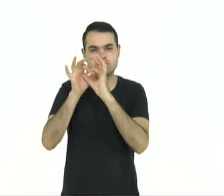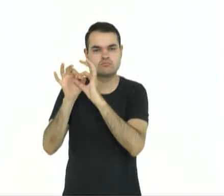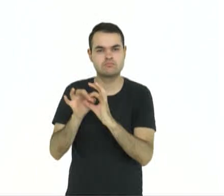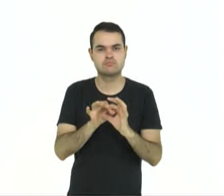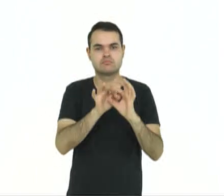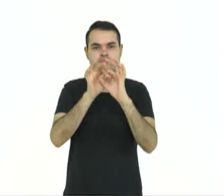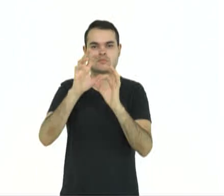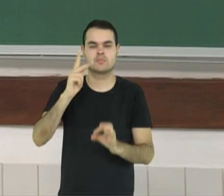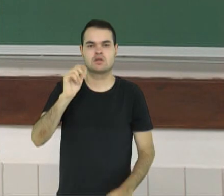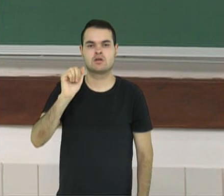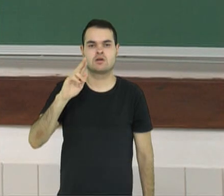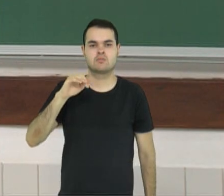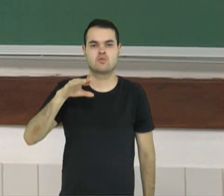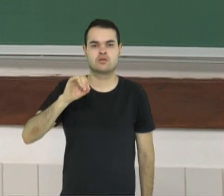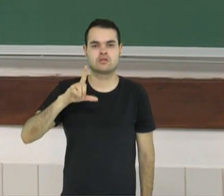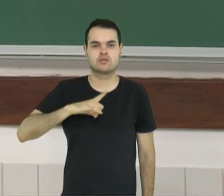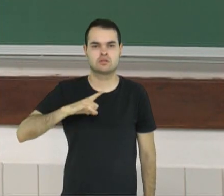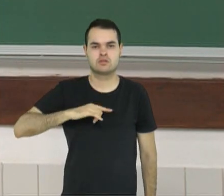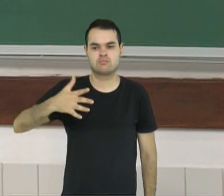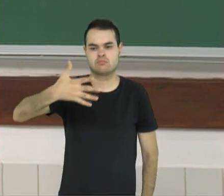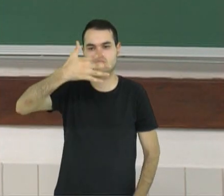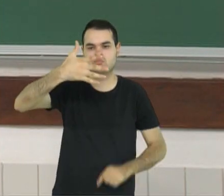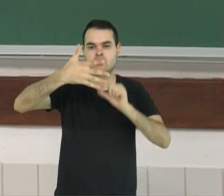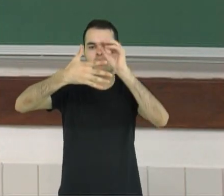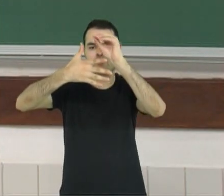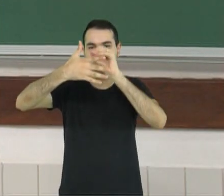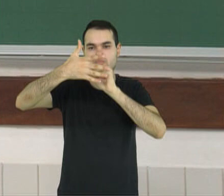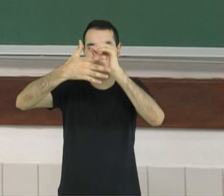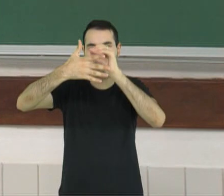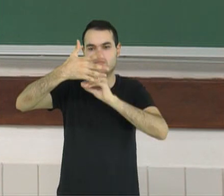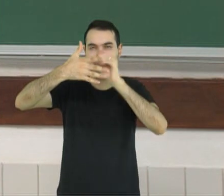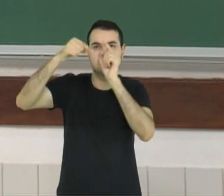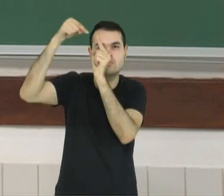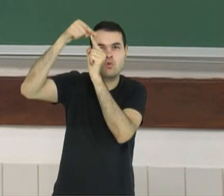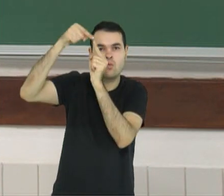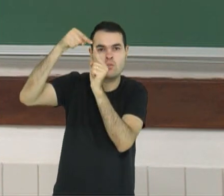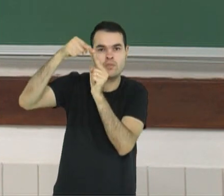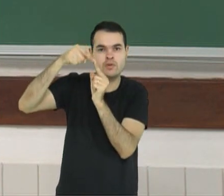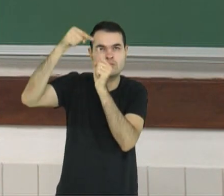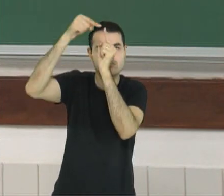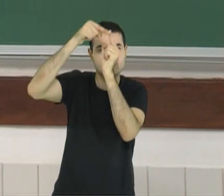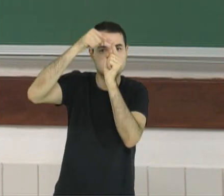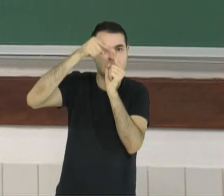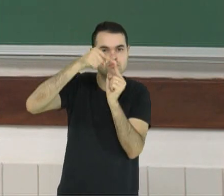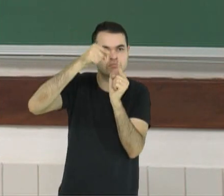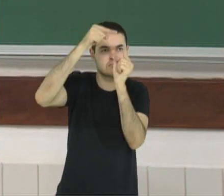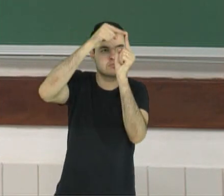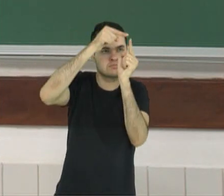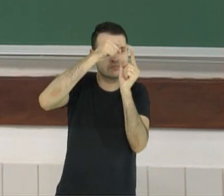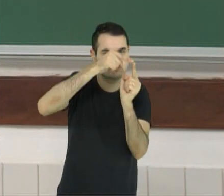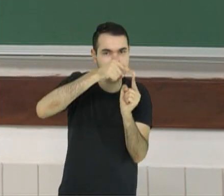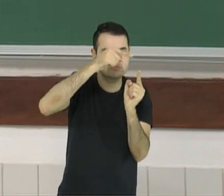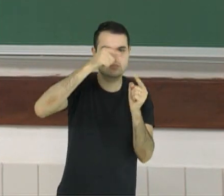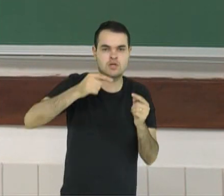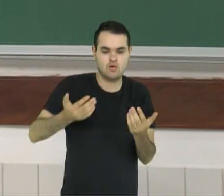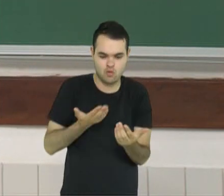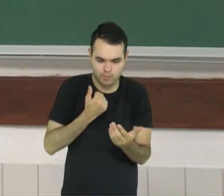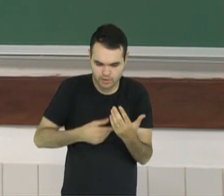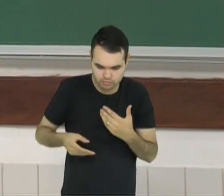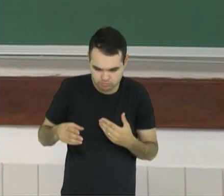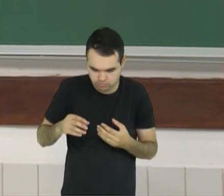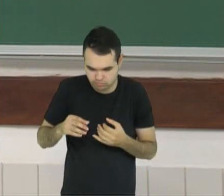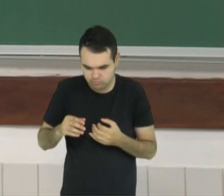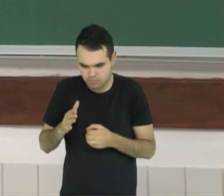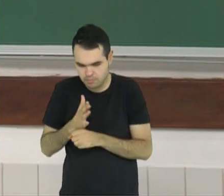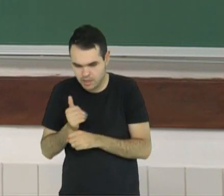um acorde? O acorde são várias notas juntas que tocadas combinam. É aquela mesma coisa, eu vou fazer uma comida, eu misturo aquela comida, faço uma